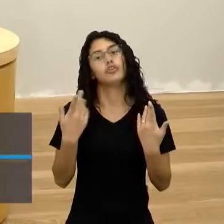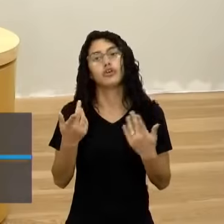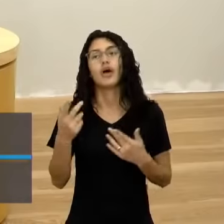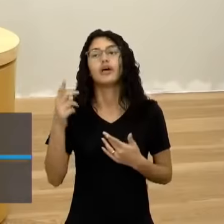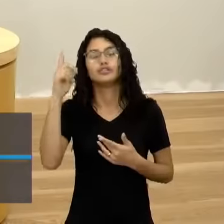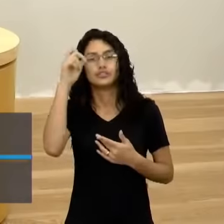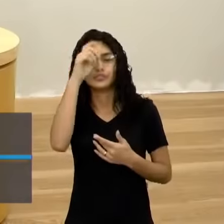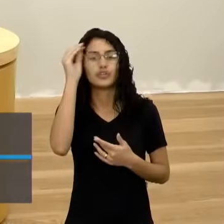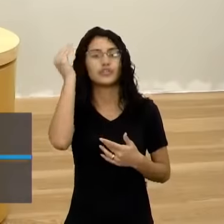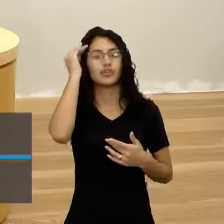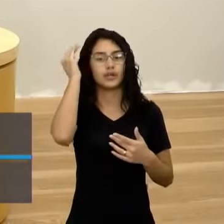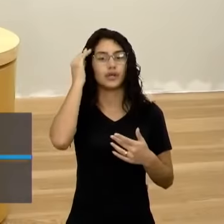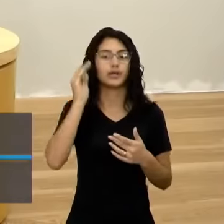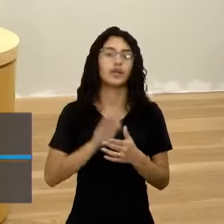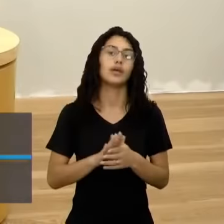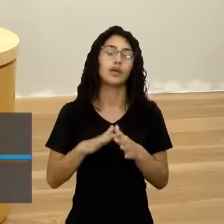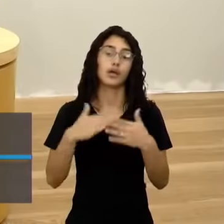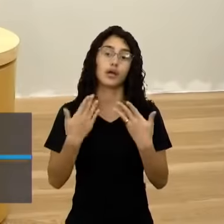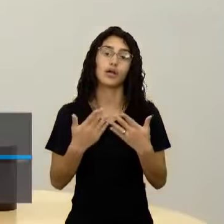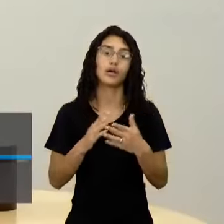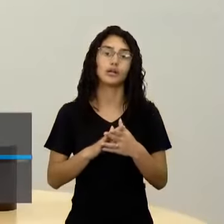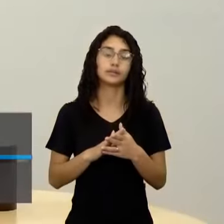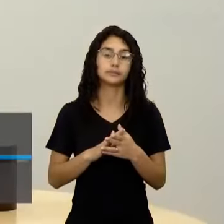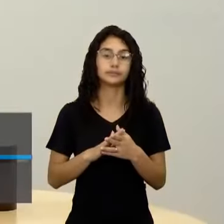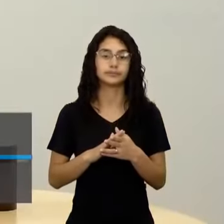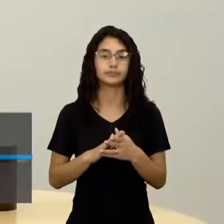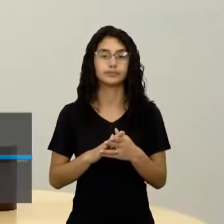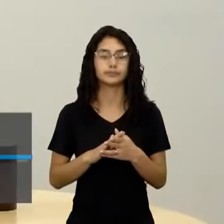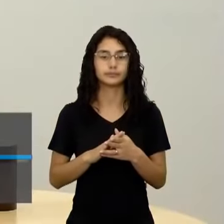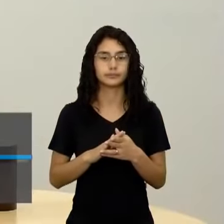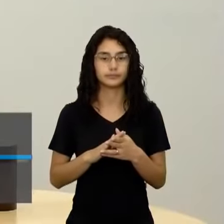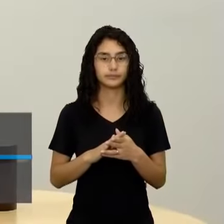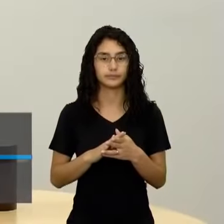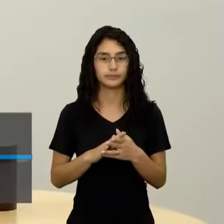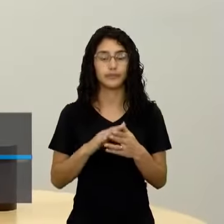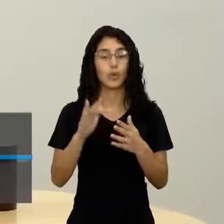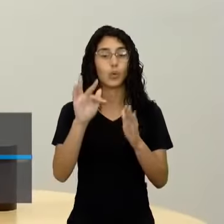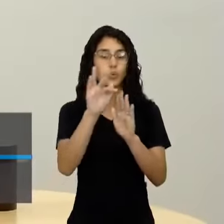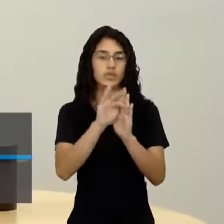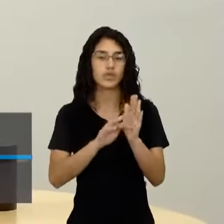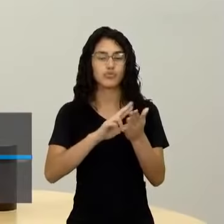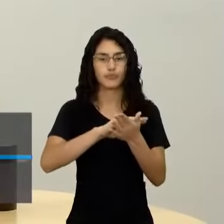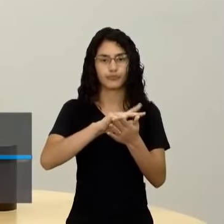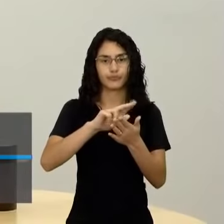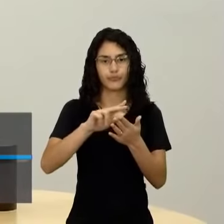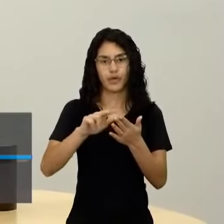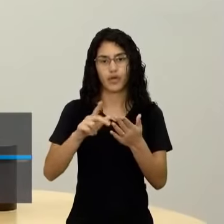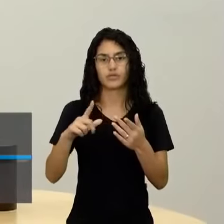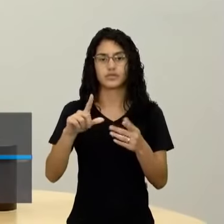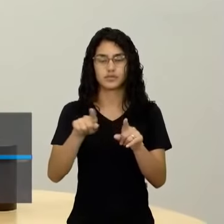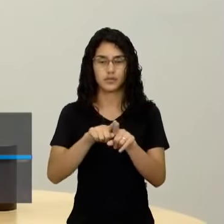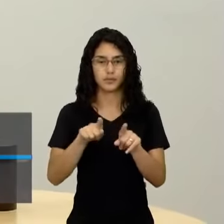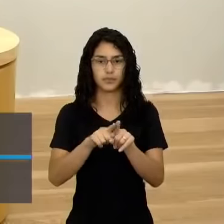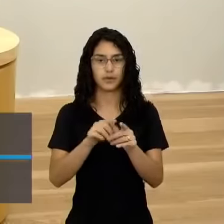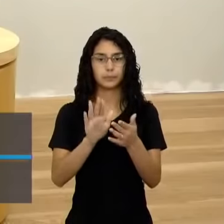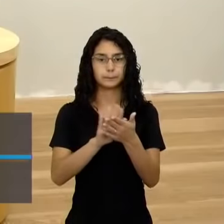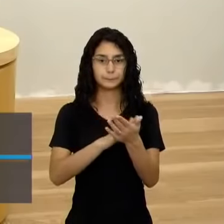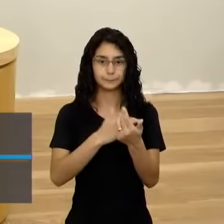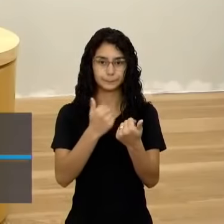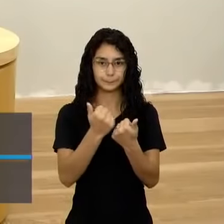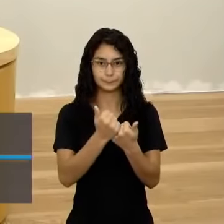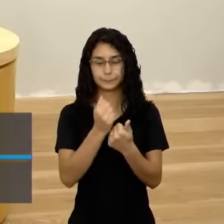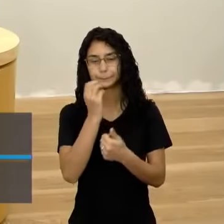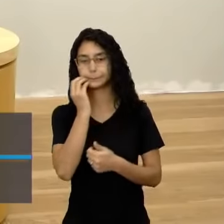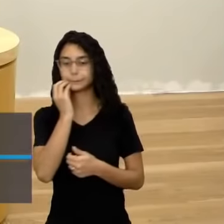dificuldade né o tipo de texto o texto dissertativo o texto descritivo né o texto argumentativo agora nós temos também a diferença entre